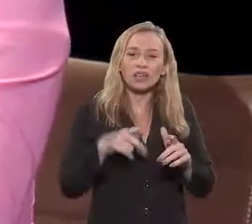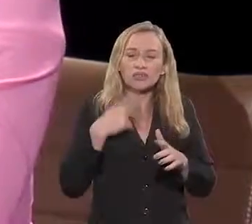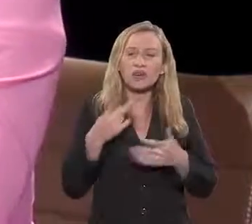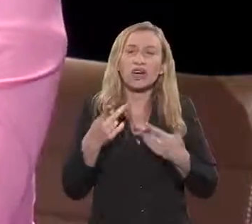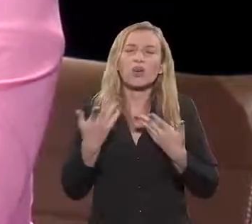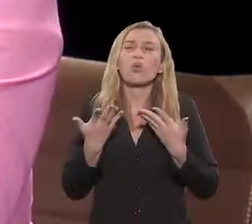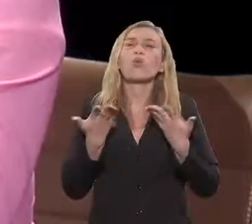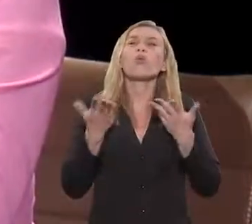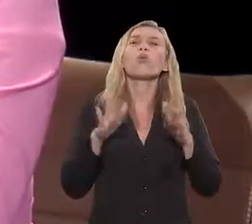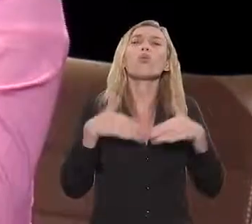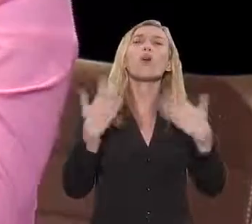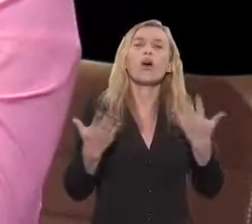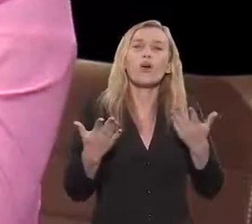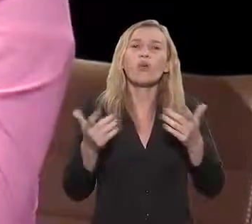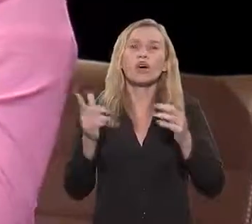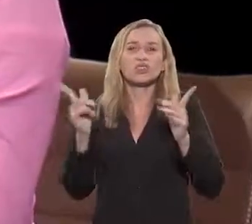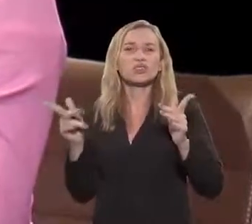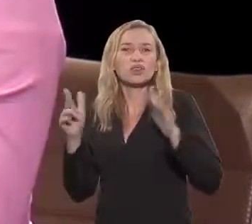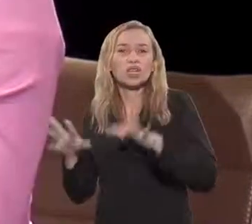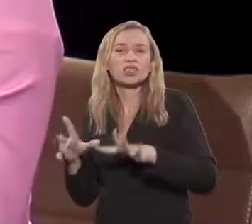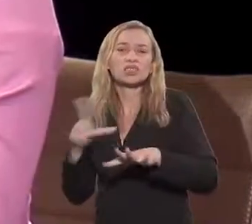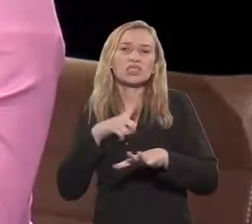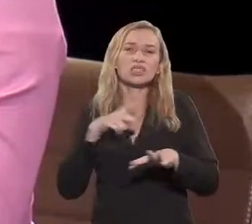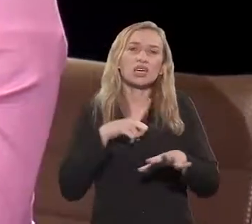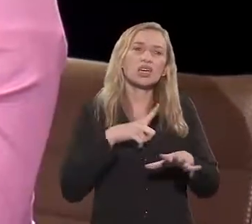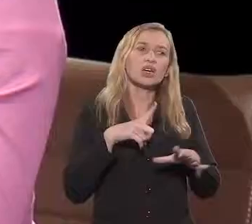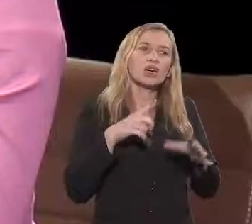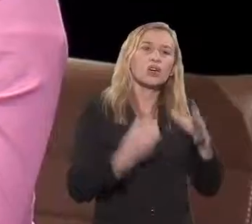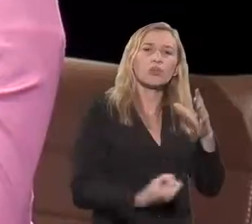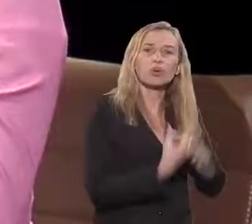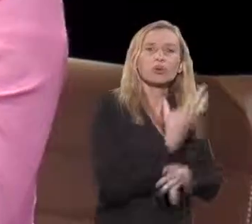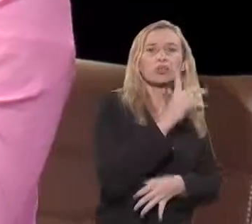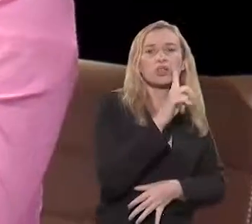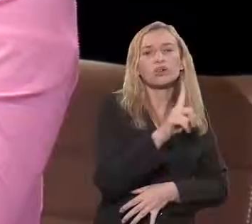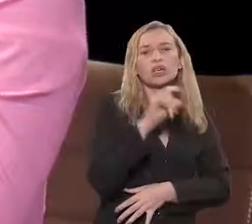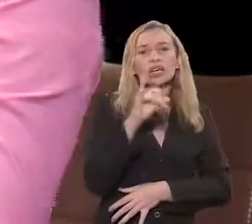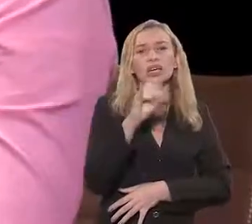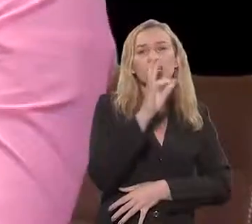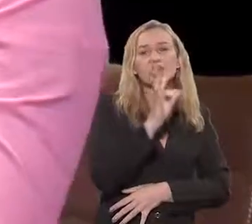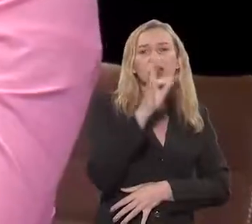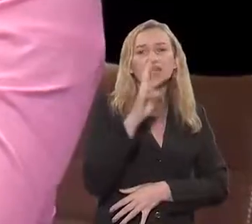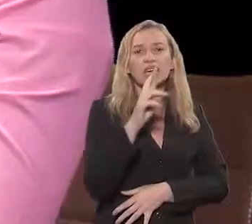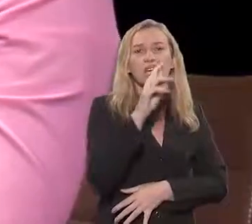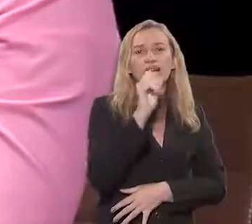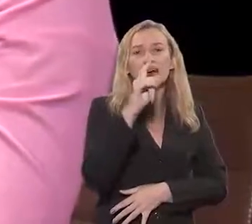Faz diferença, né, ter uma produção literária produzida por quem